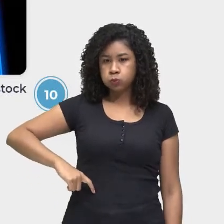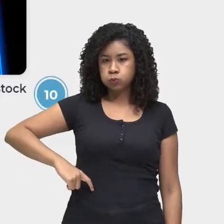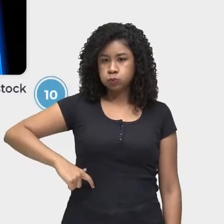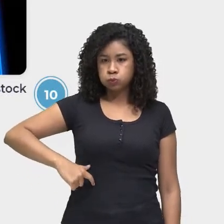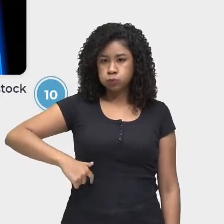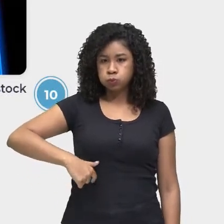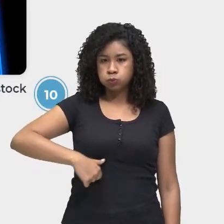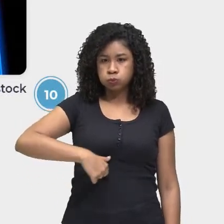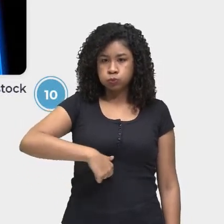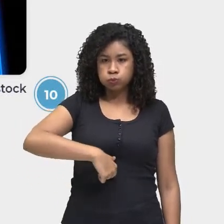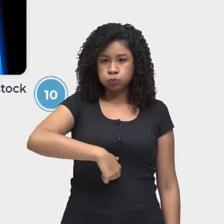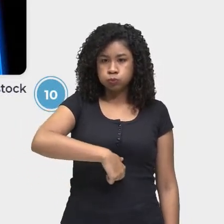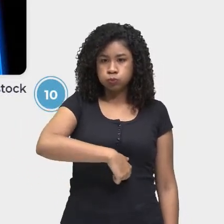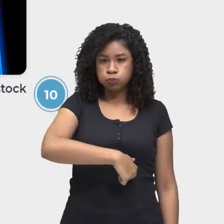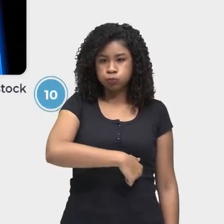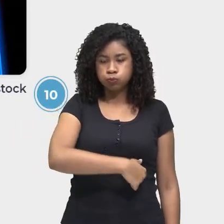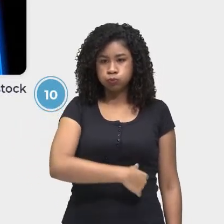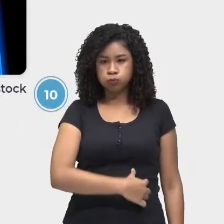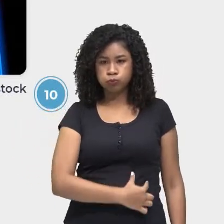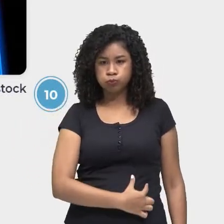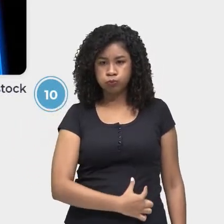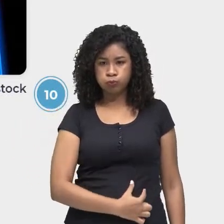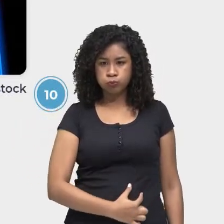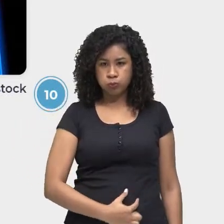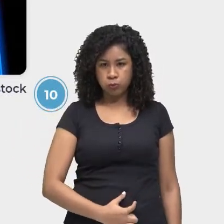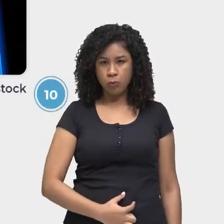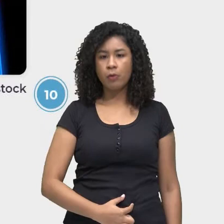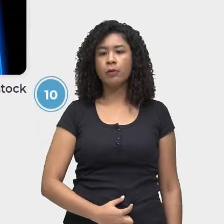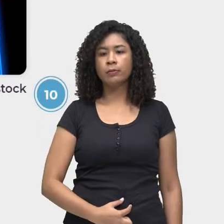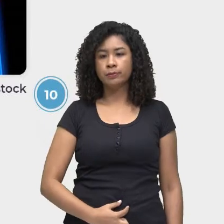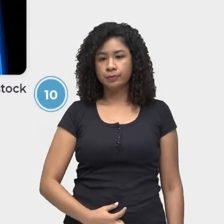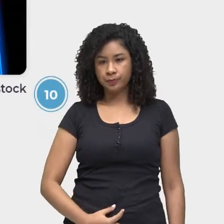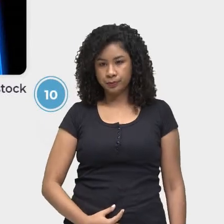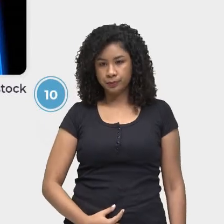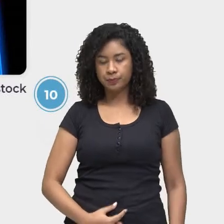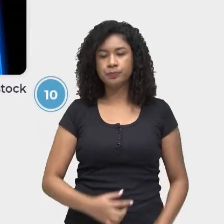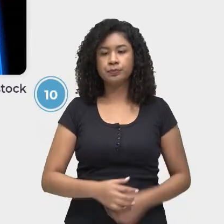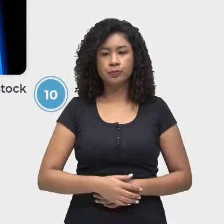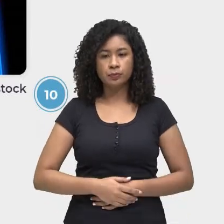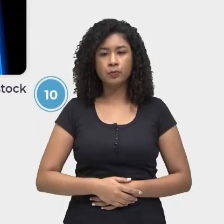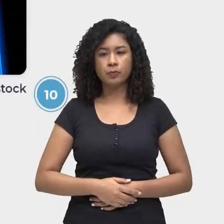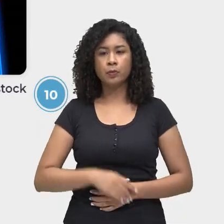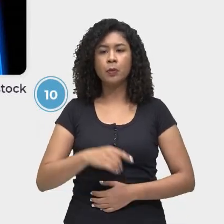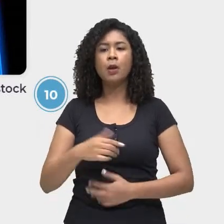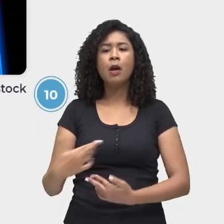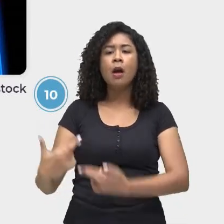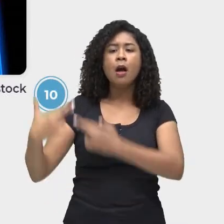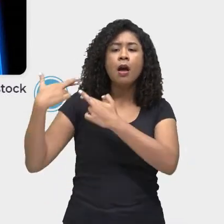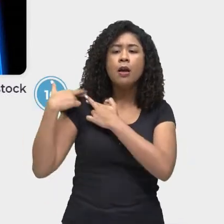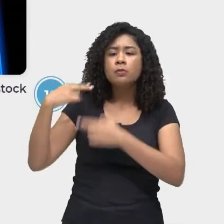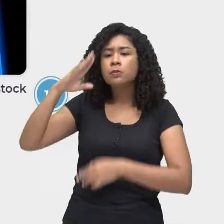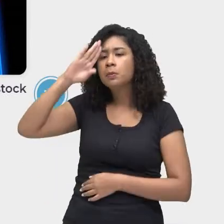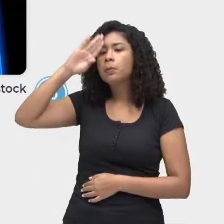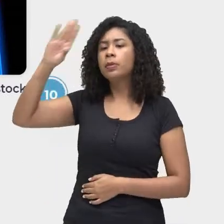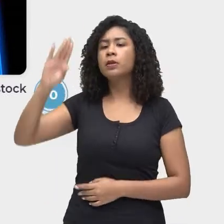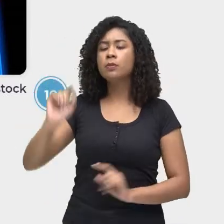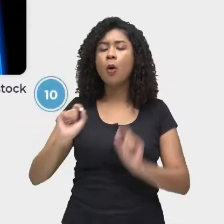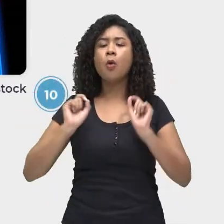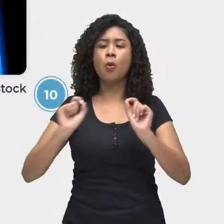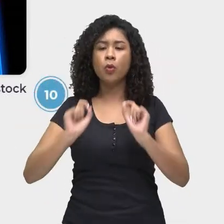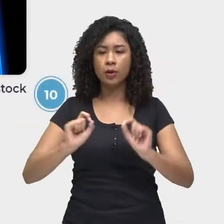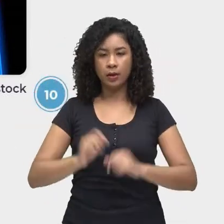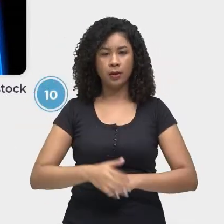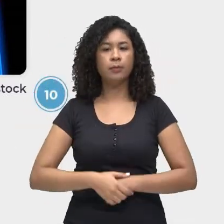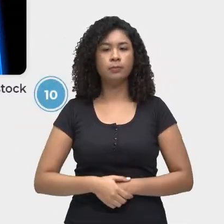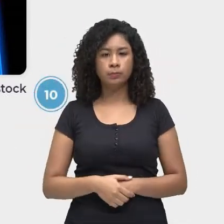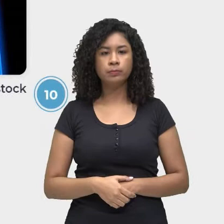O intestino grosso, as principais funções do intestino grosso, gente, é a reabsorção